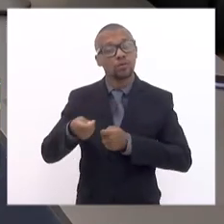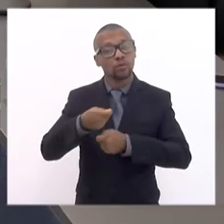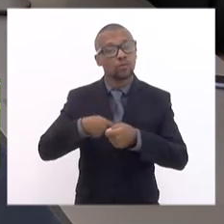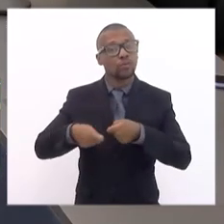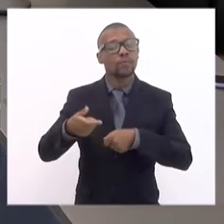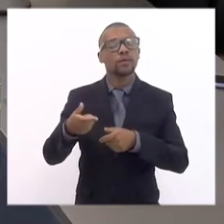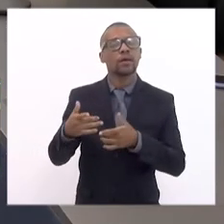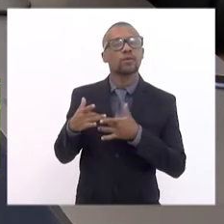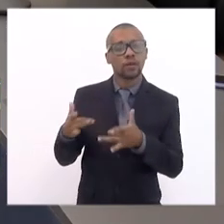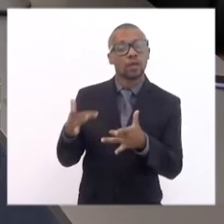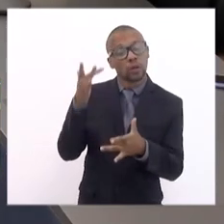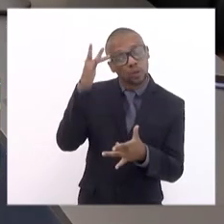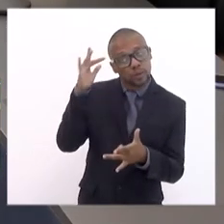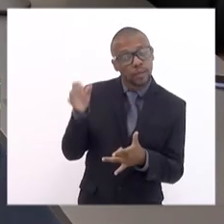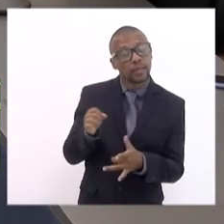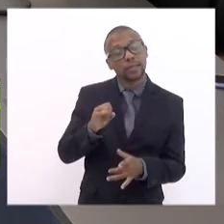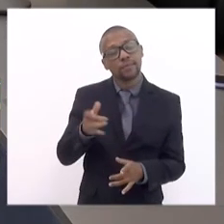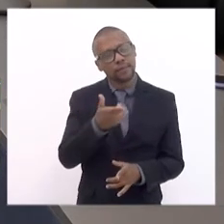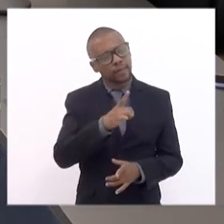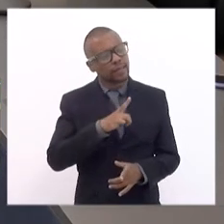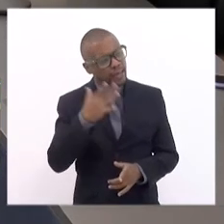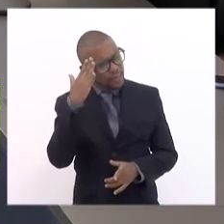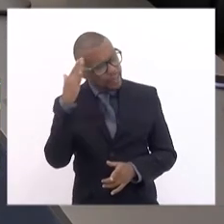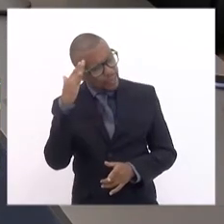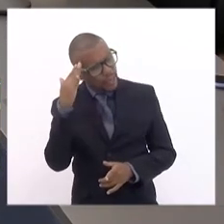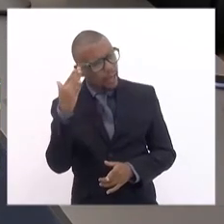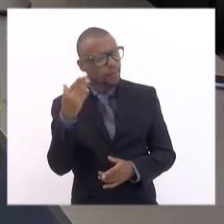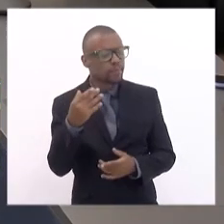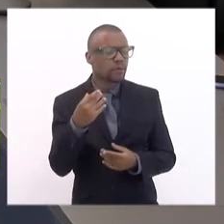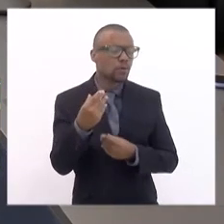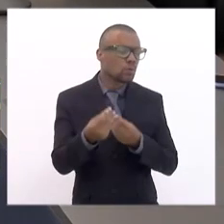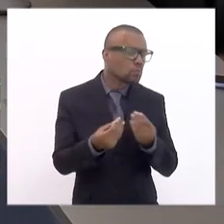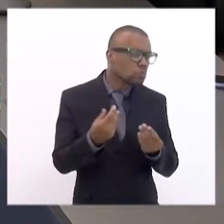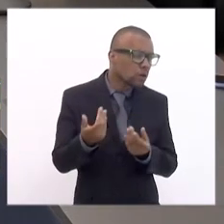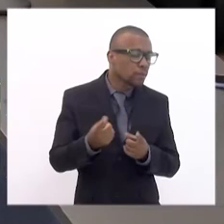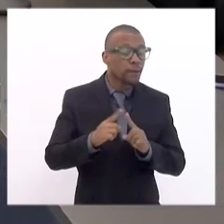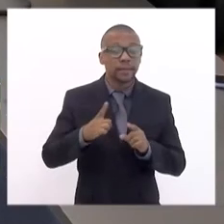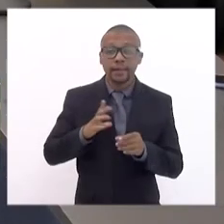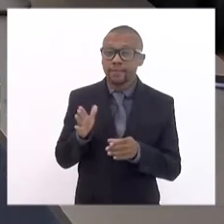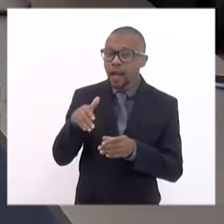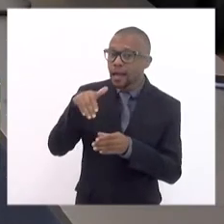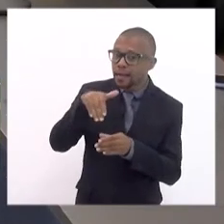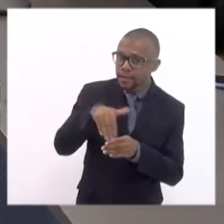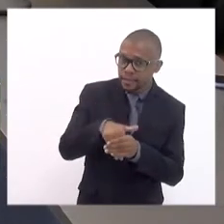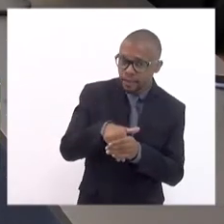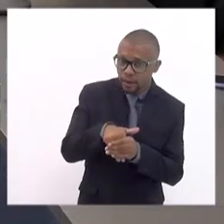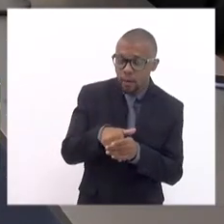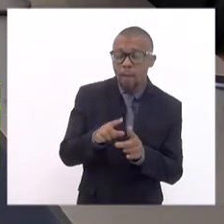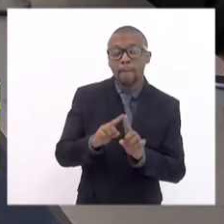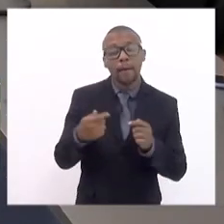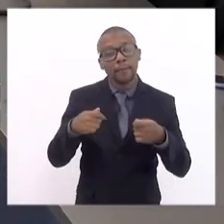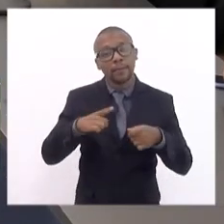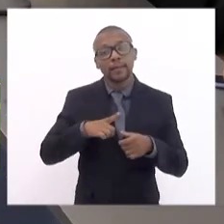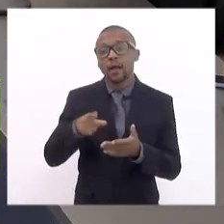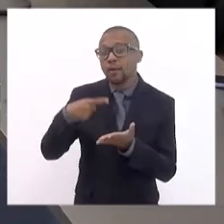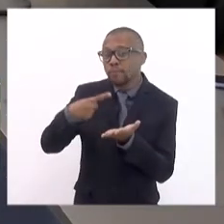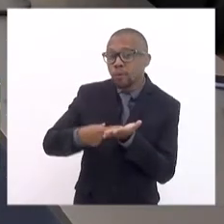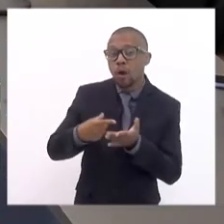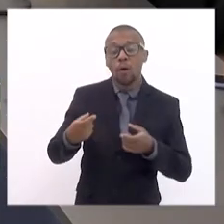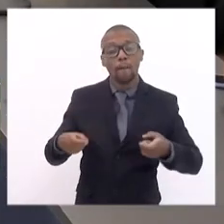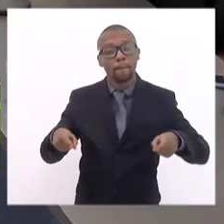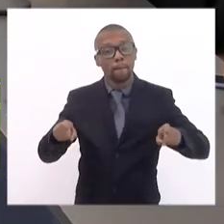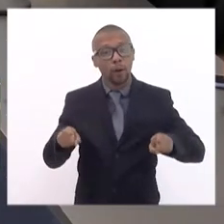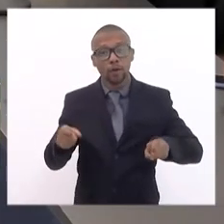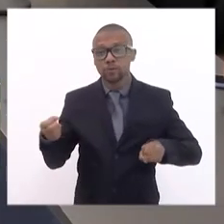sei se Vossa Senhoria tem isso em mente, mas, assim, teve a eleição, então é preciso que haja a posse do